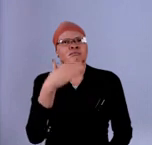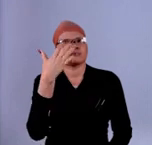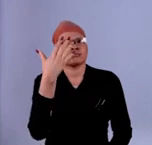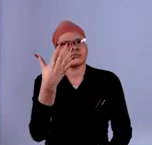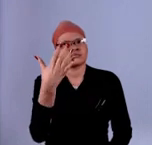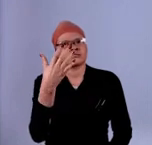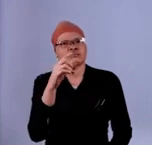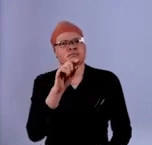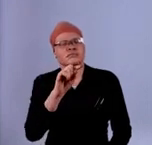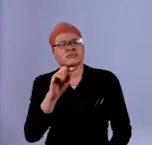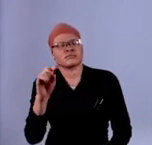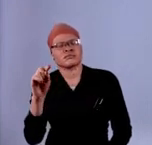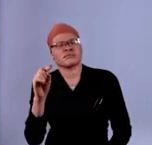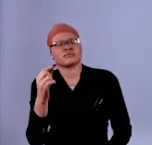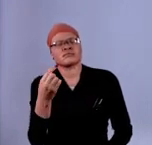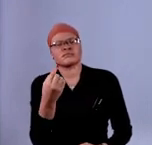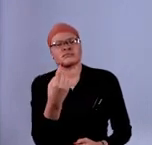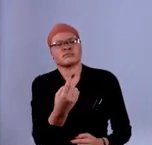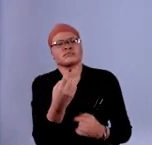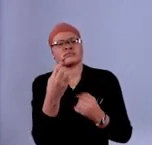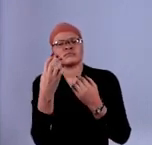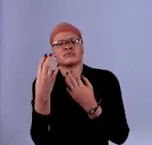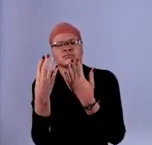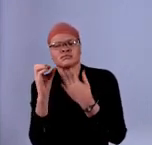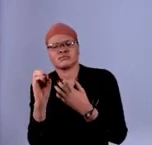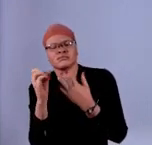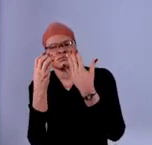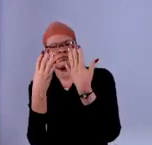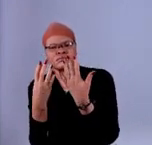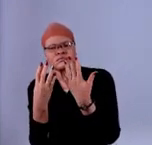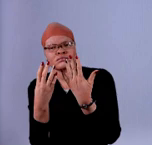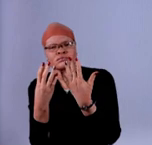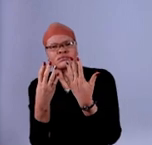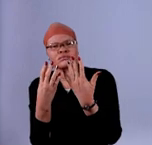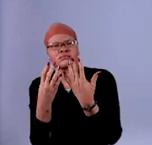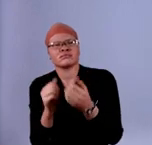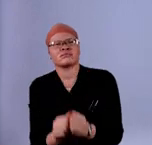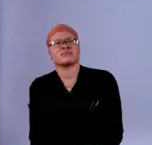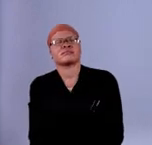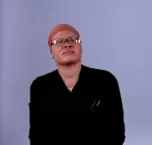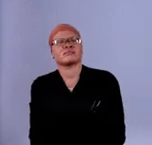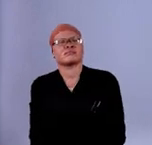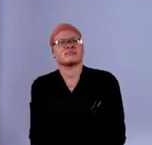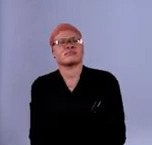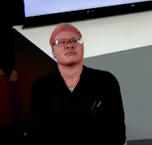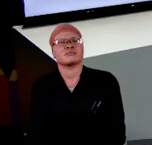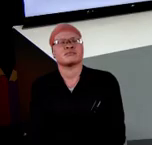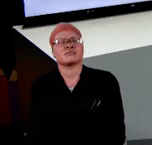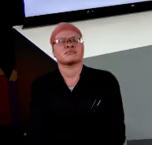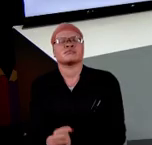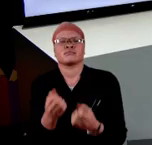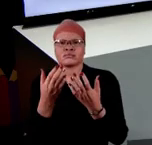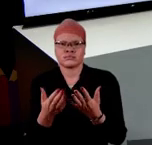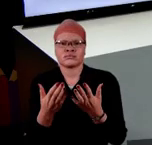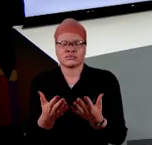lê-se 5 109 a vos ou cinco sobre 109